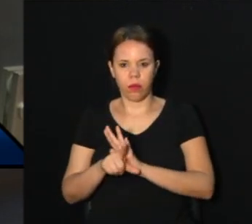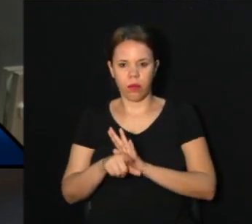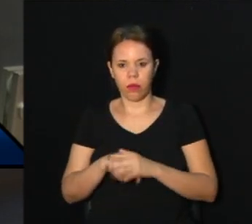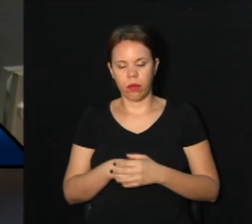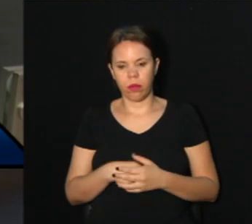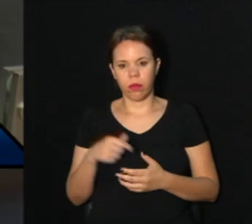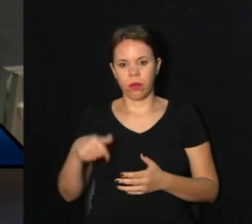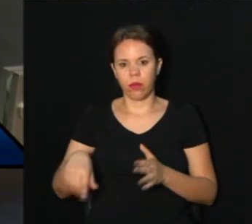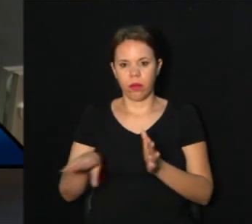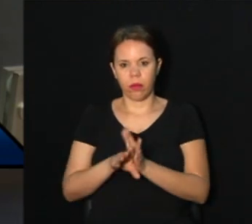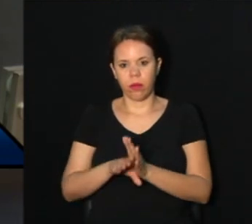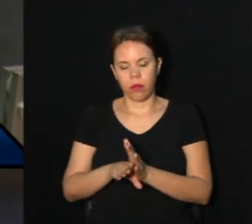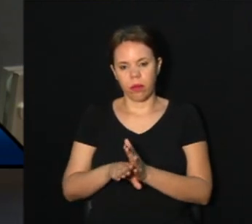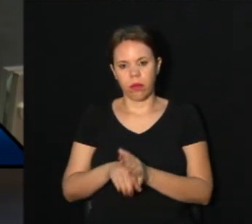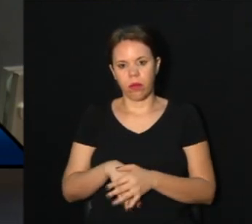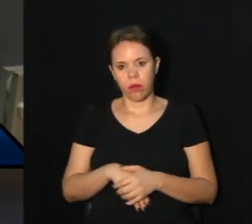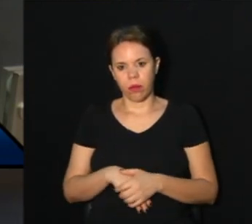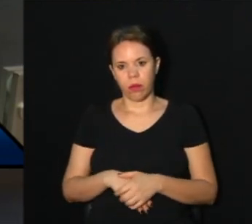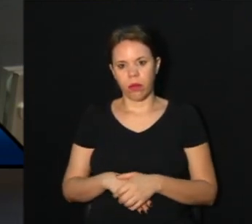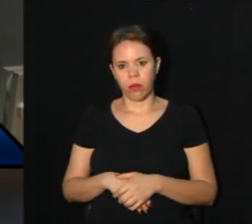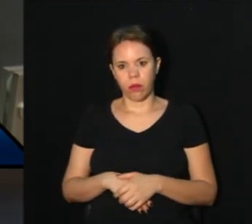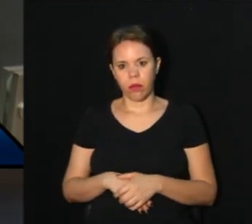que aqui chegaram. Pelo menos